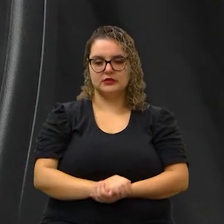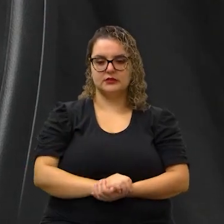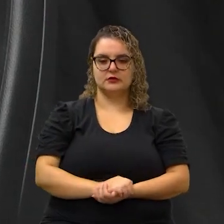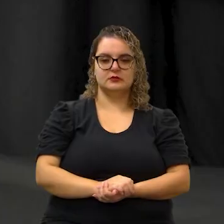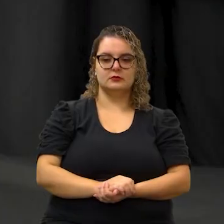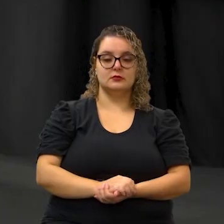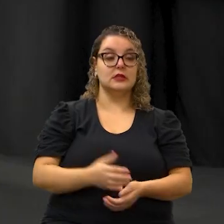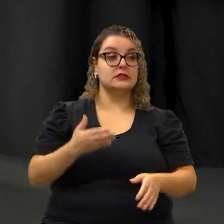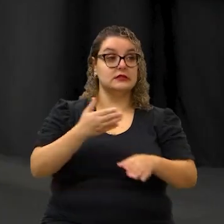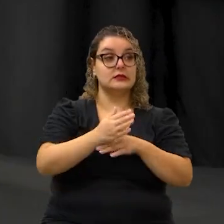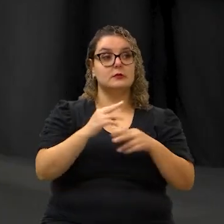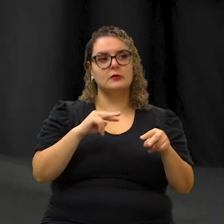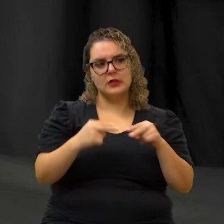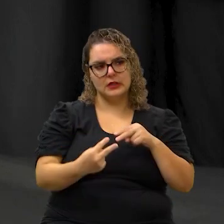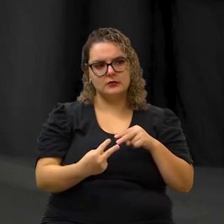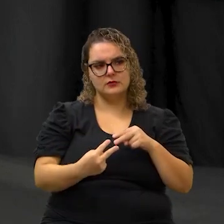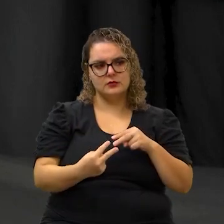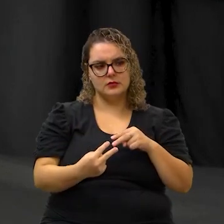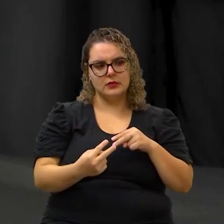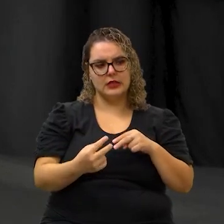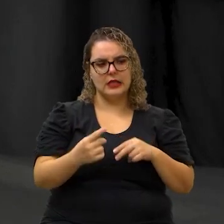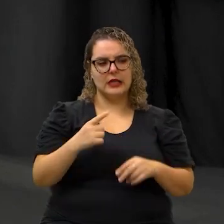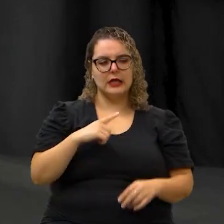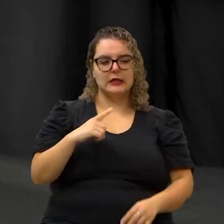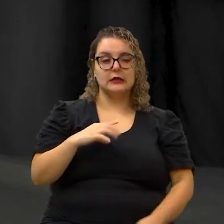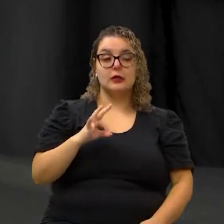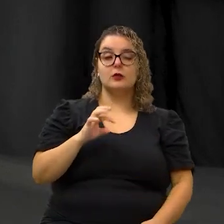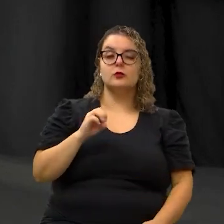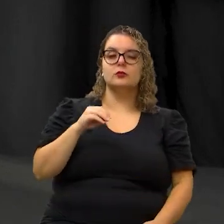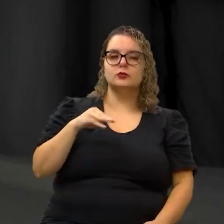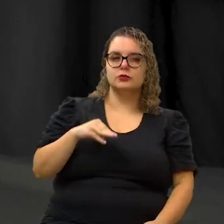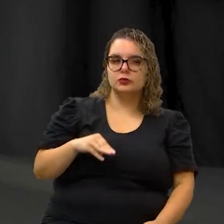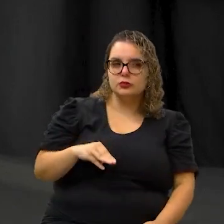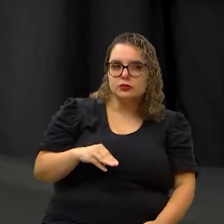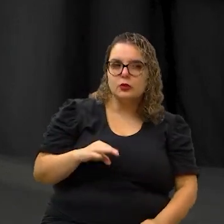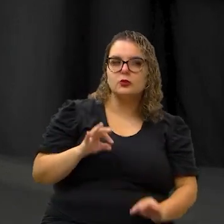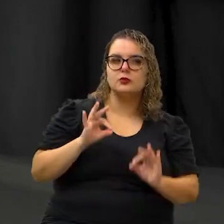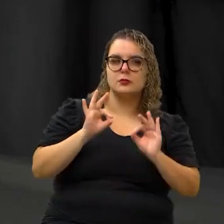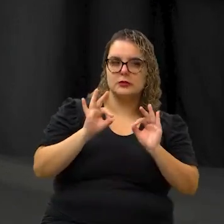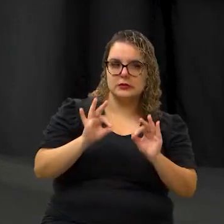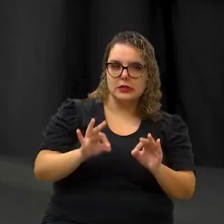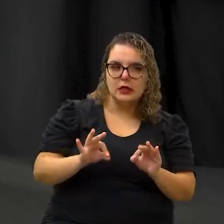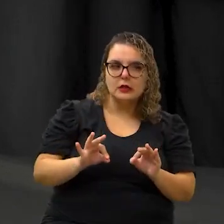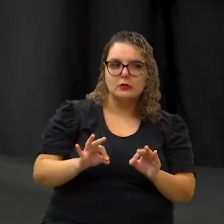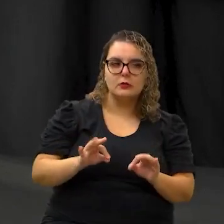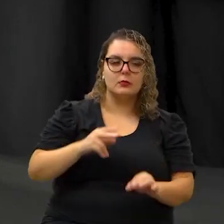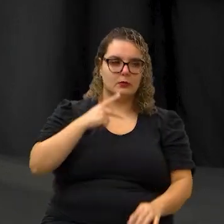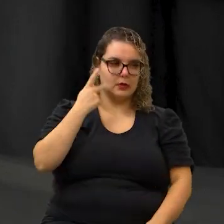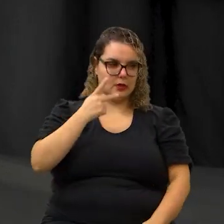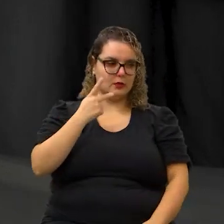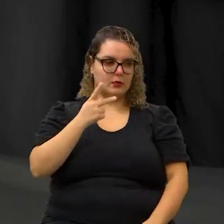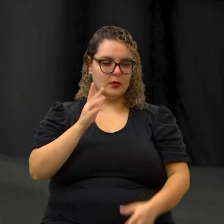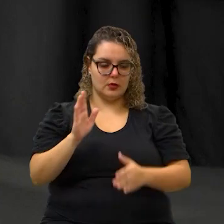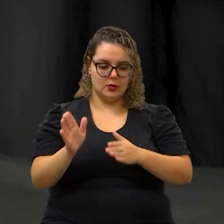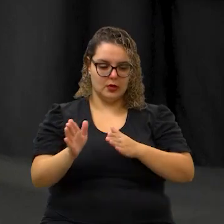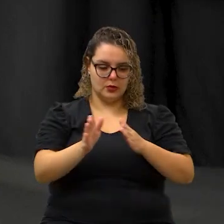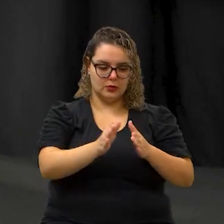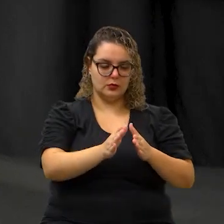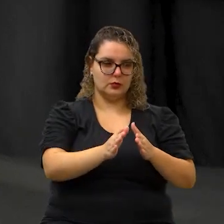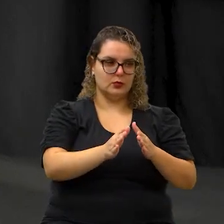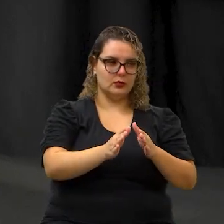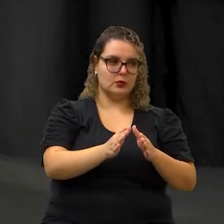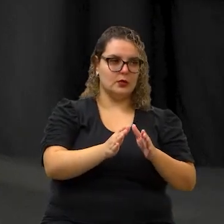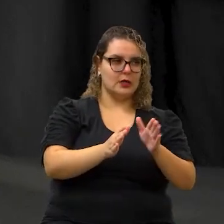Sim, mas essa participação virtual, ela dá o tom para que o parlamentar